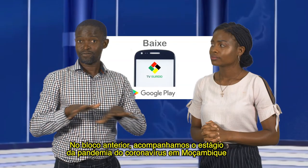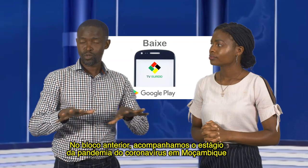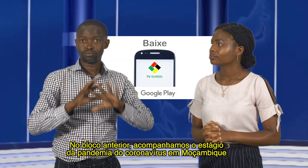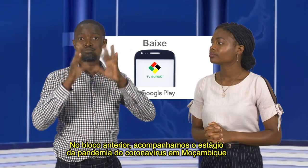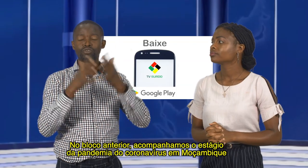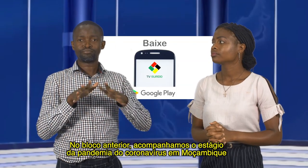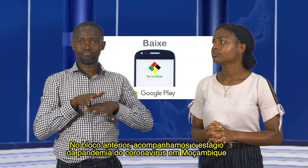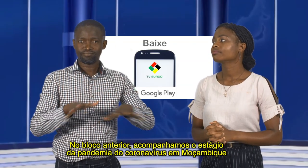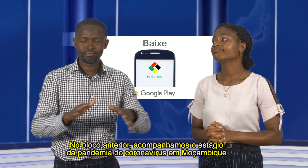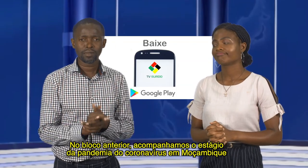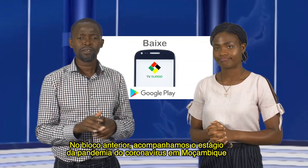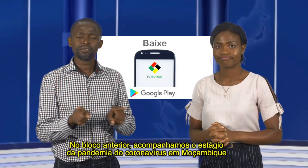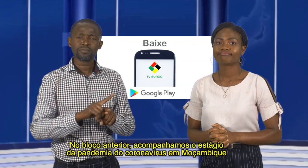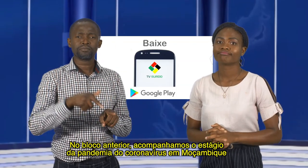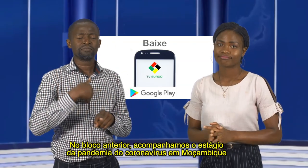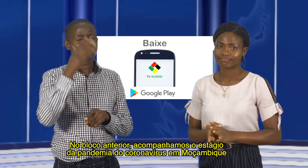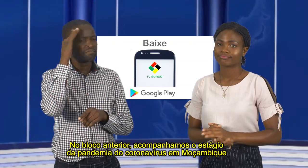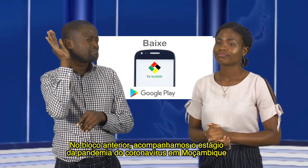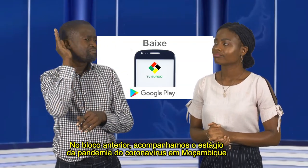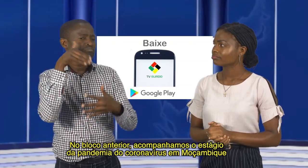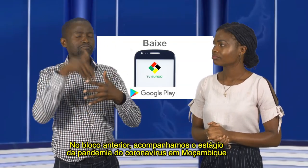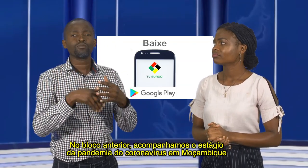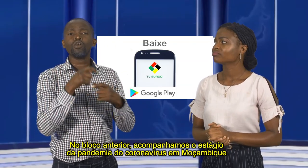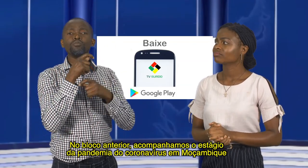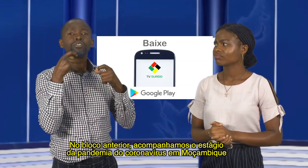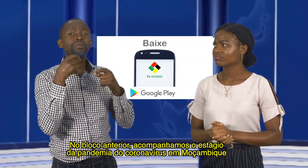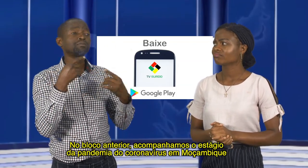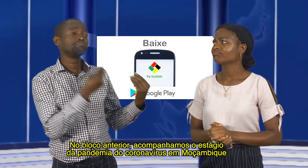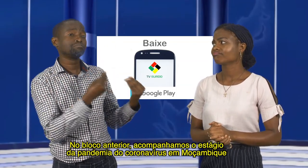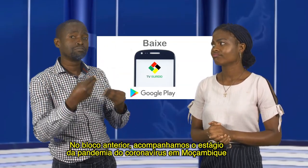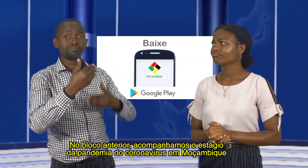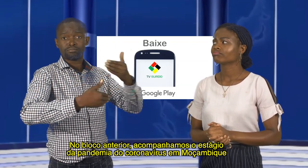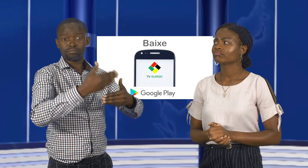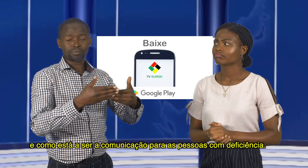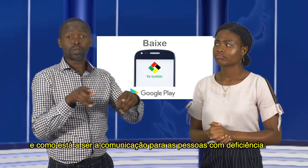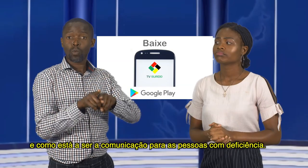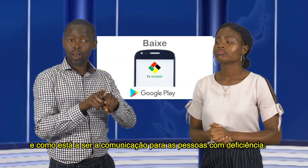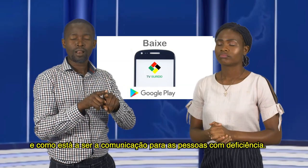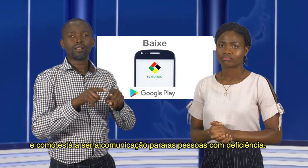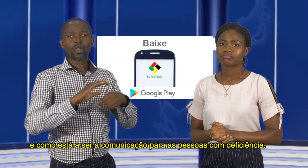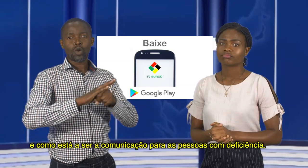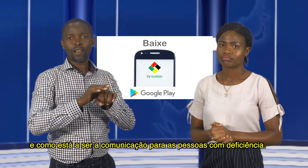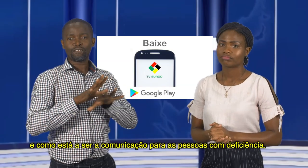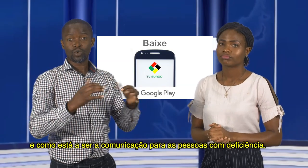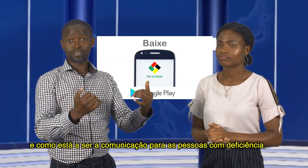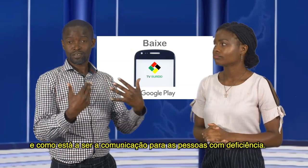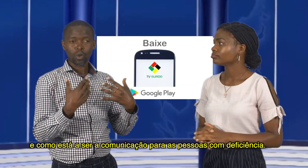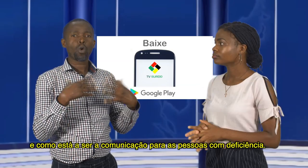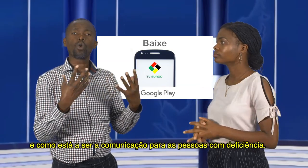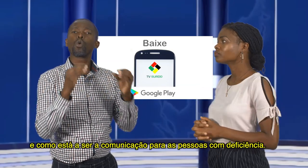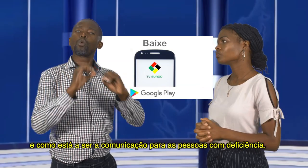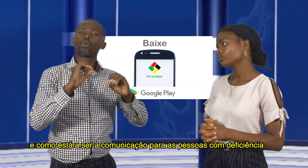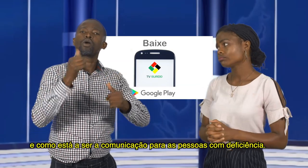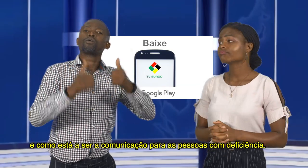acompanhamos o estágio da pandemia do coronavírus em Moçambique. E como está a ser a comunicação para